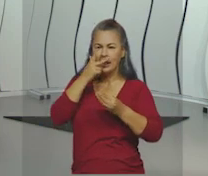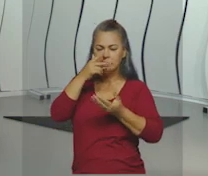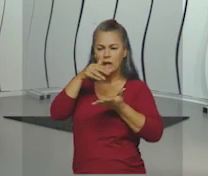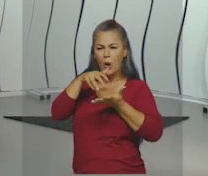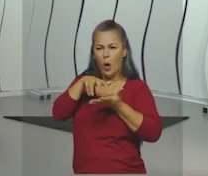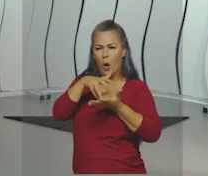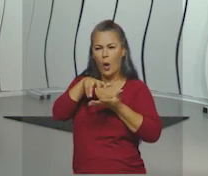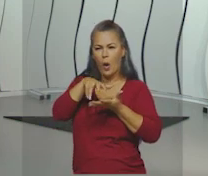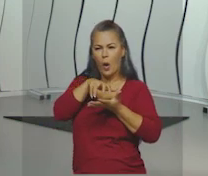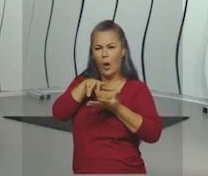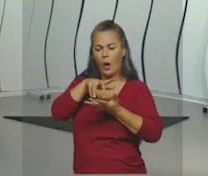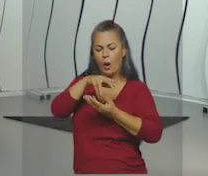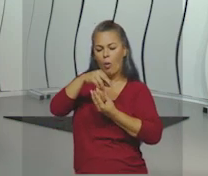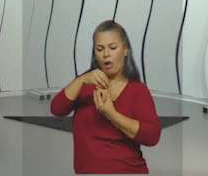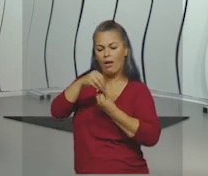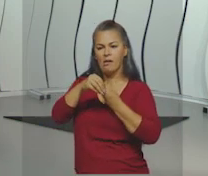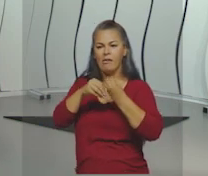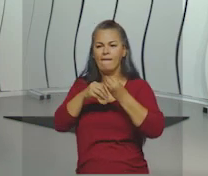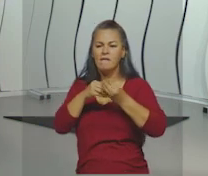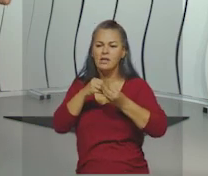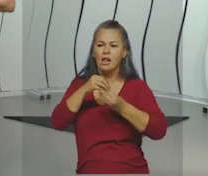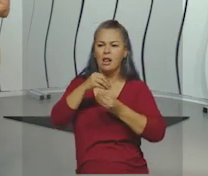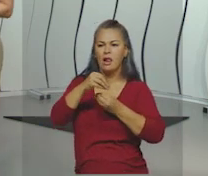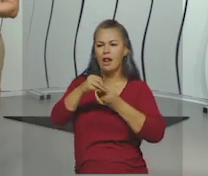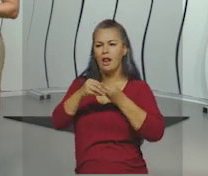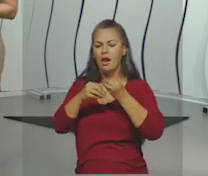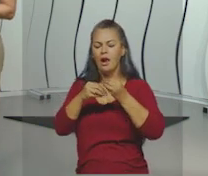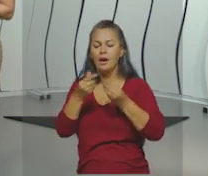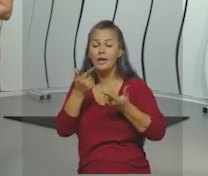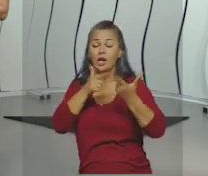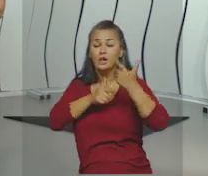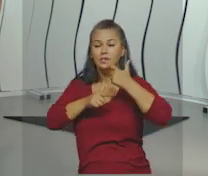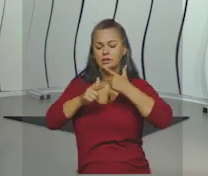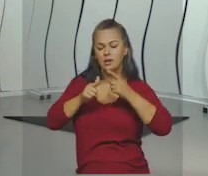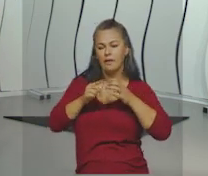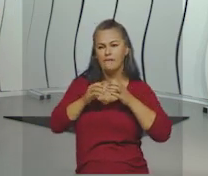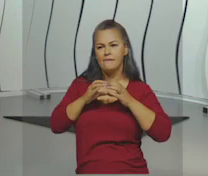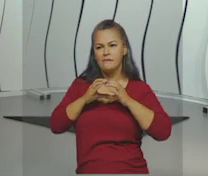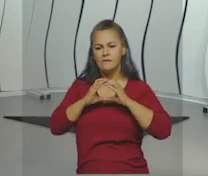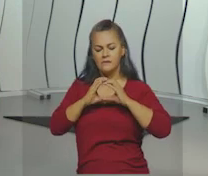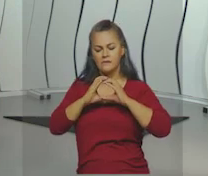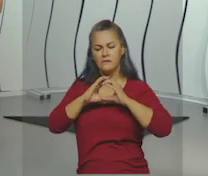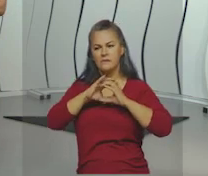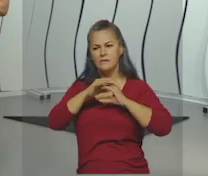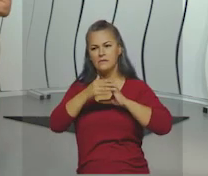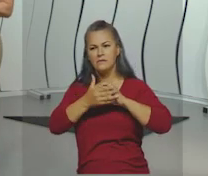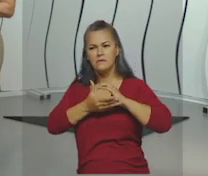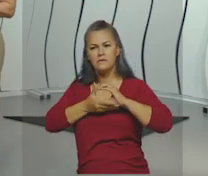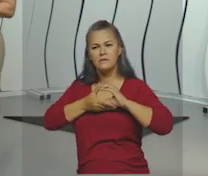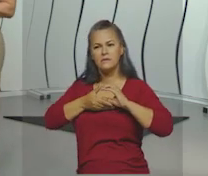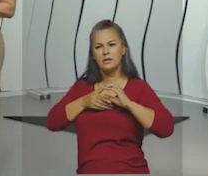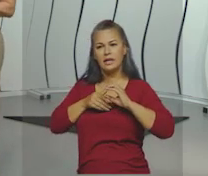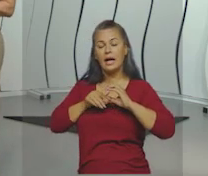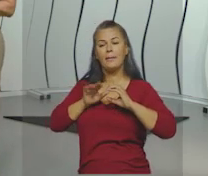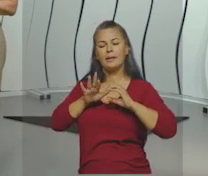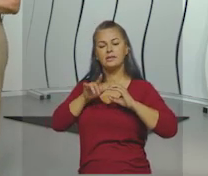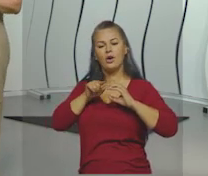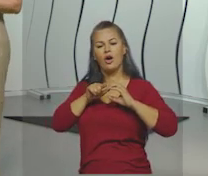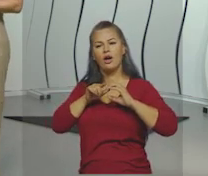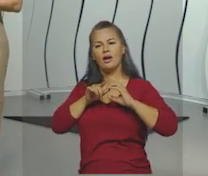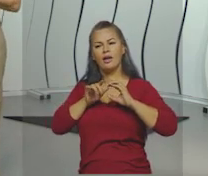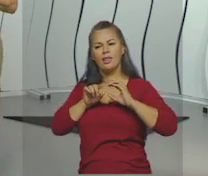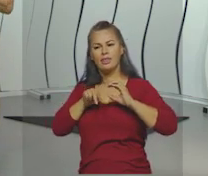formato, né, arredondadinho, para ficar bonito, tá? Esse nervo óptico, gente, ele